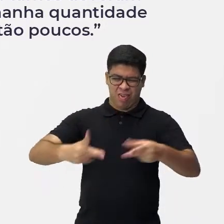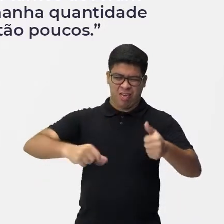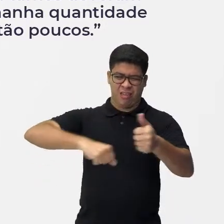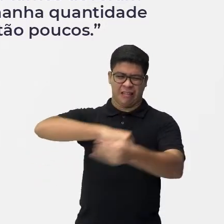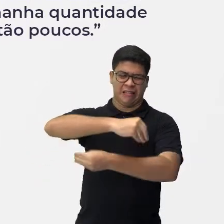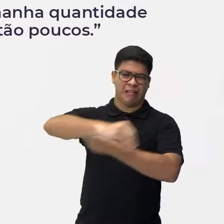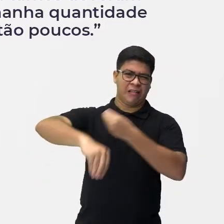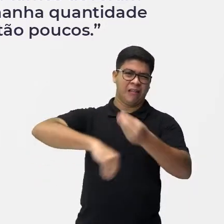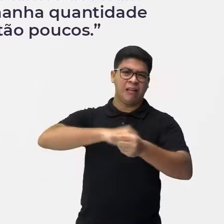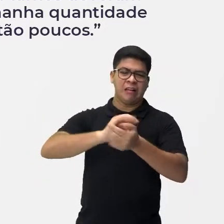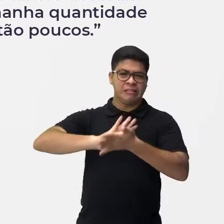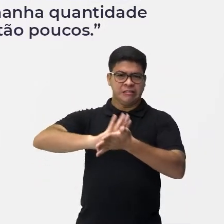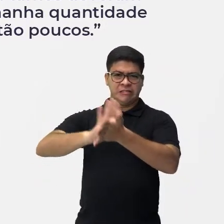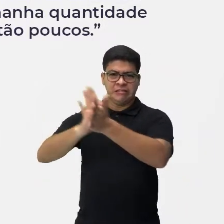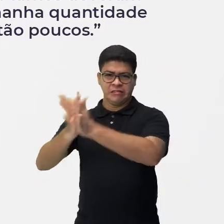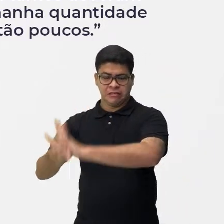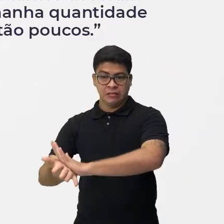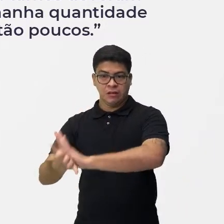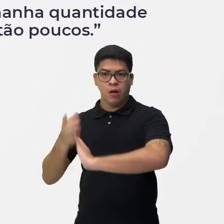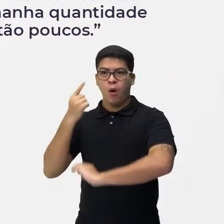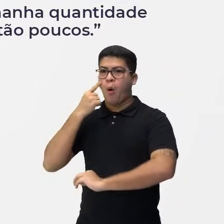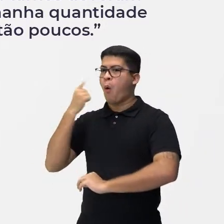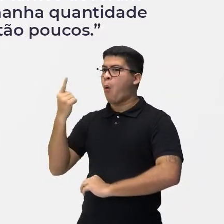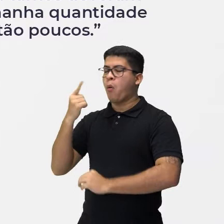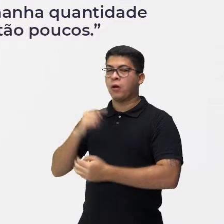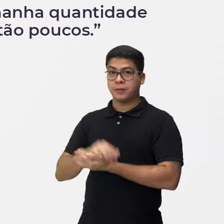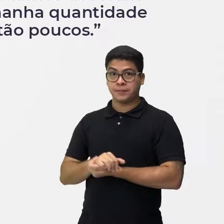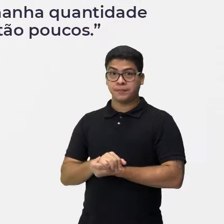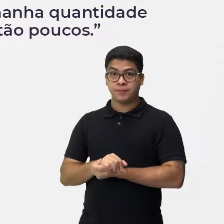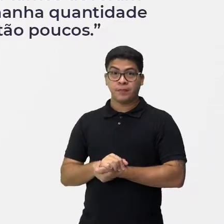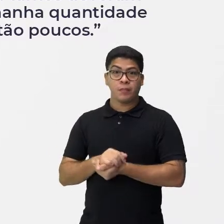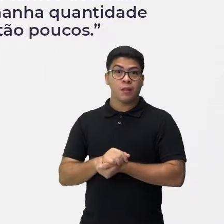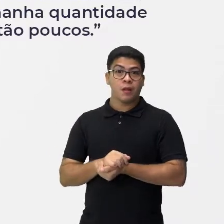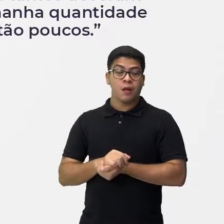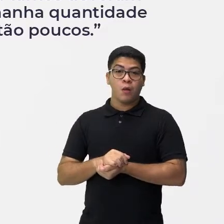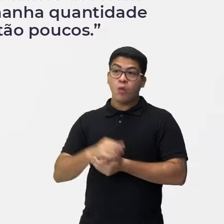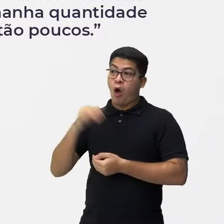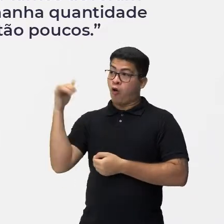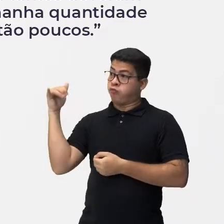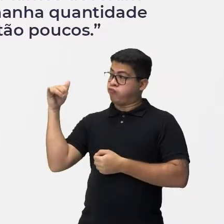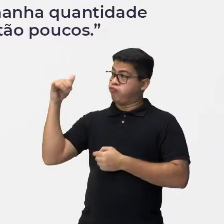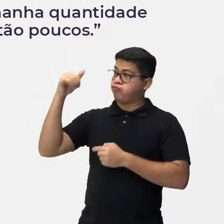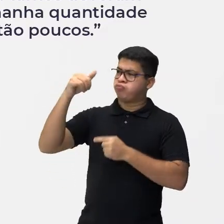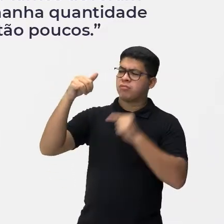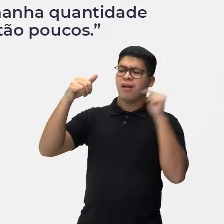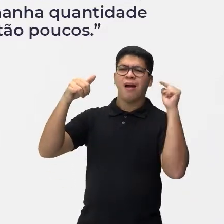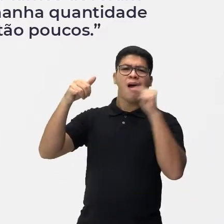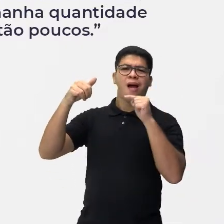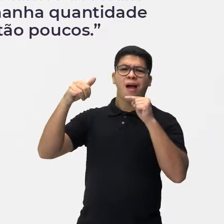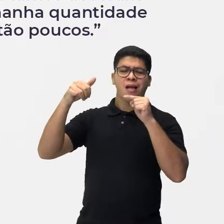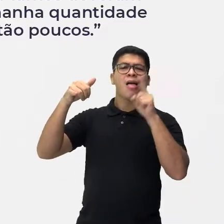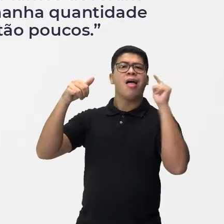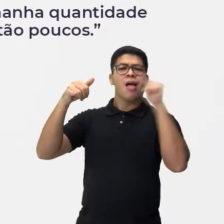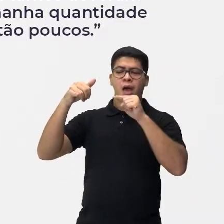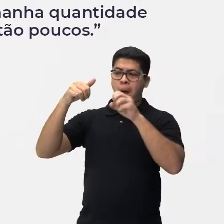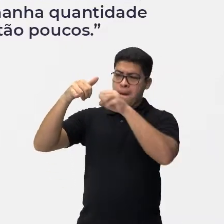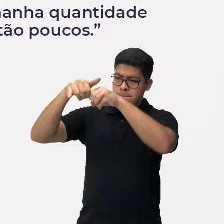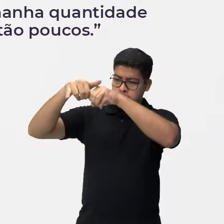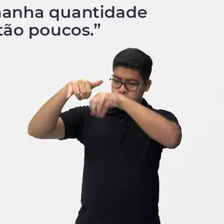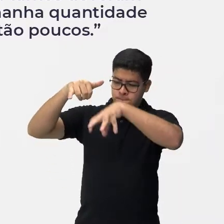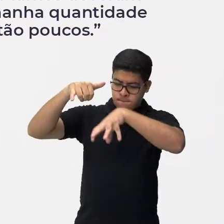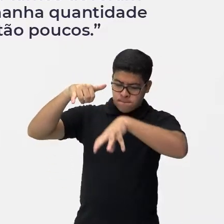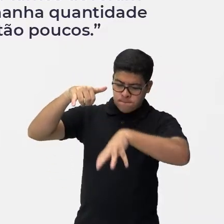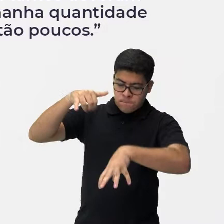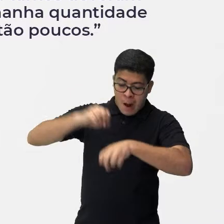ver a presença do céu, como a gente não viu na Primeira Guerra Mundial. Como assim a presença do céu, professora? A guerra aérea, né? A